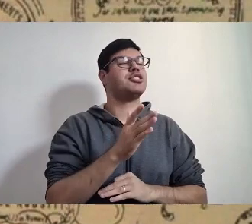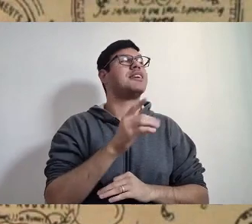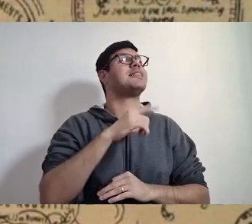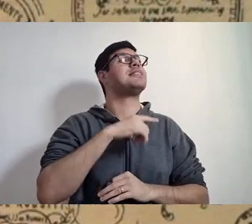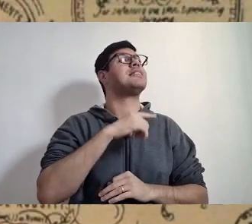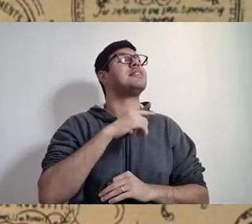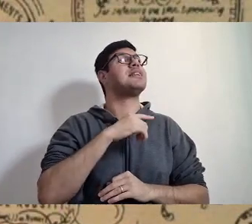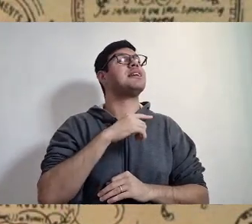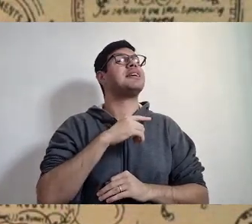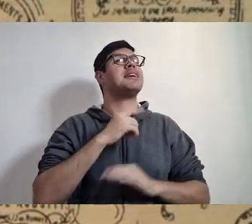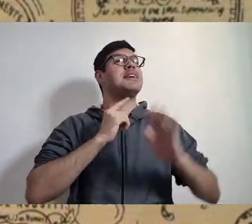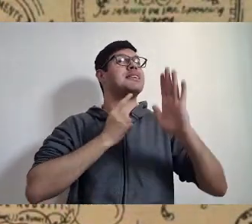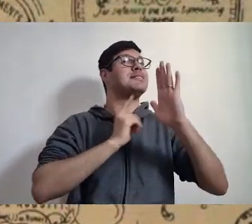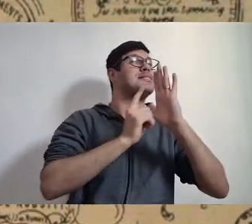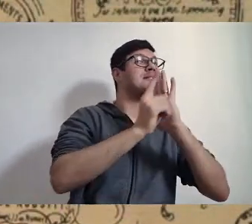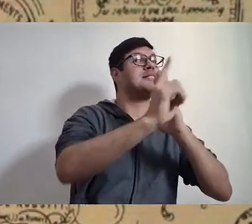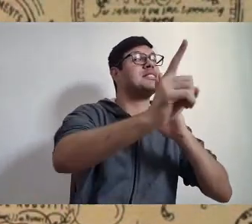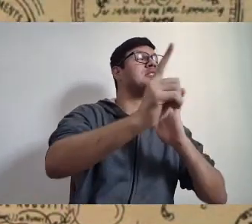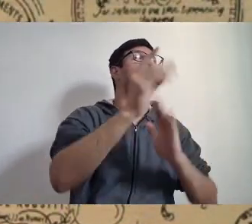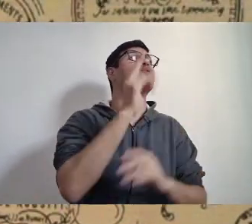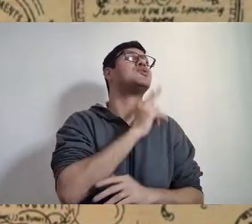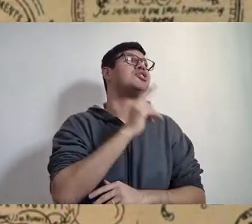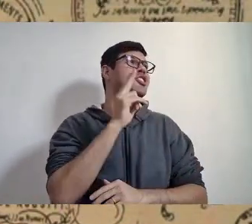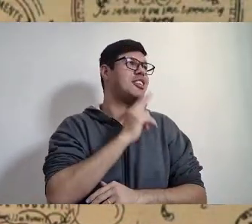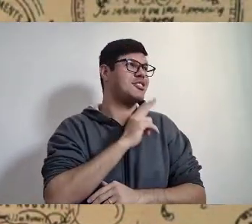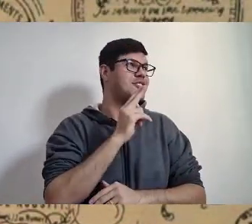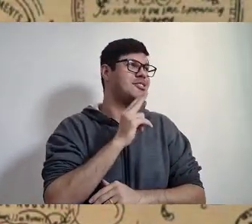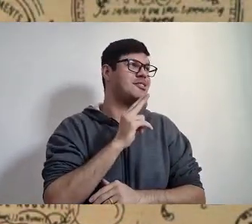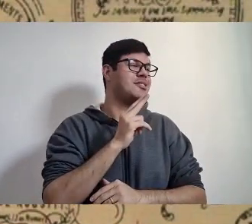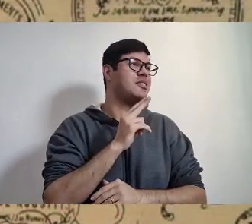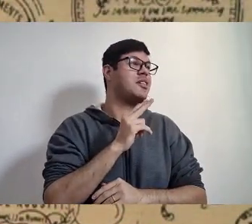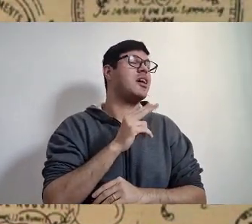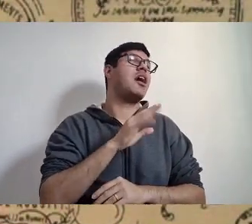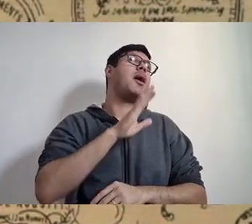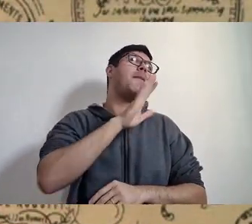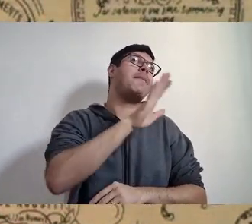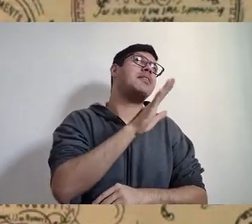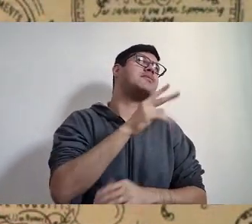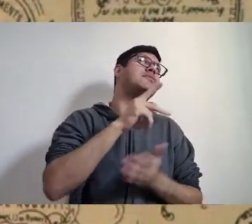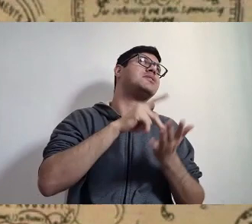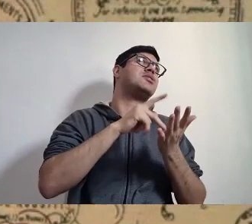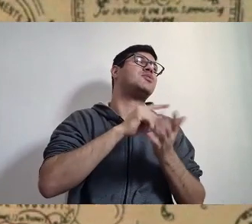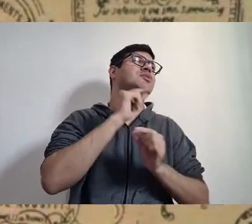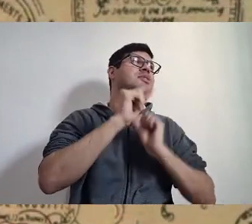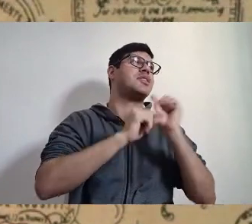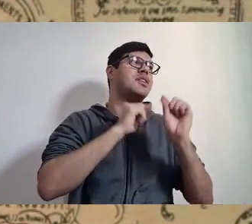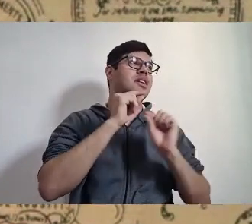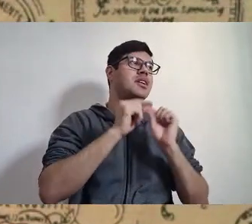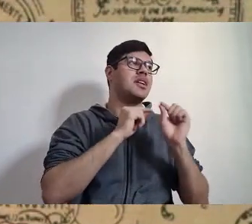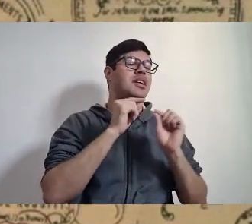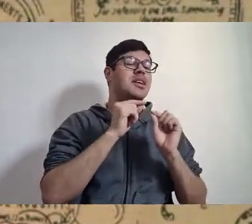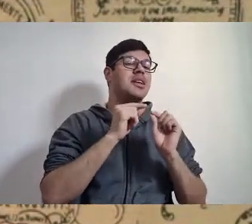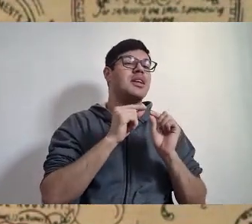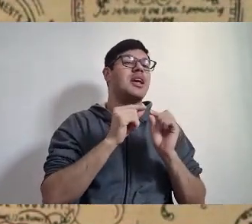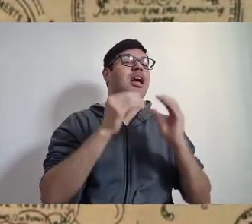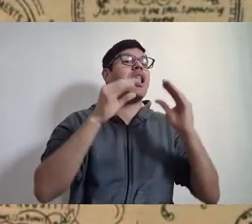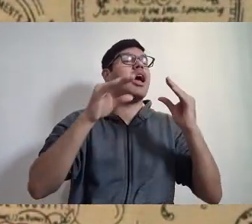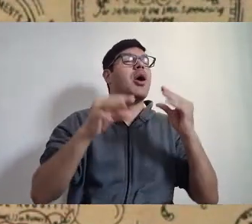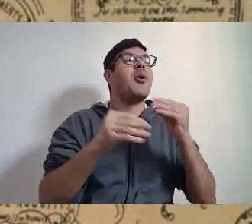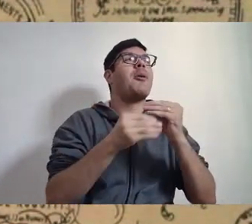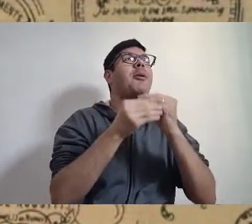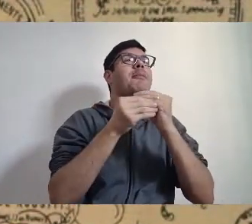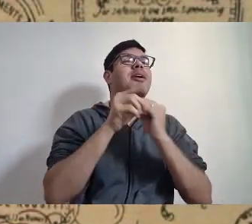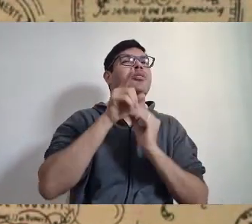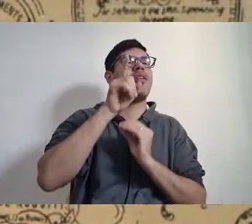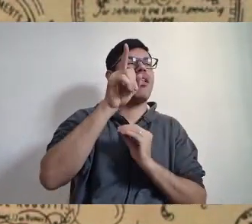de emergência, né? Mas não está feito ainda. Não, ainda não. Na verdade, assim, primeiro nós vamos fazer o quê? O anexo para poder acomodar aí